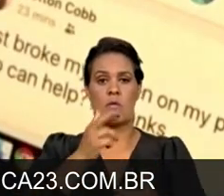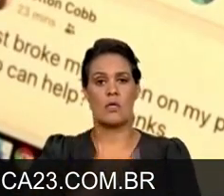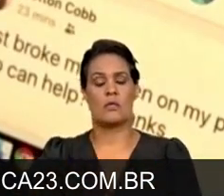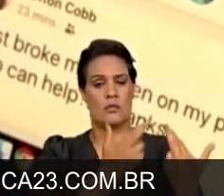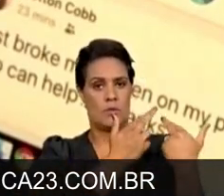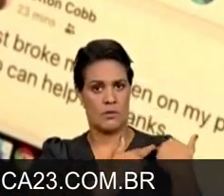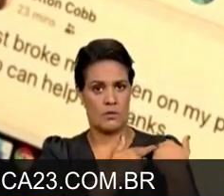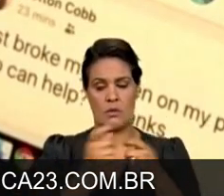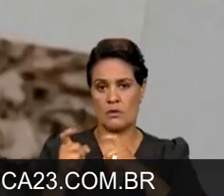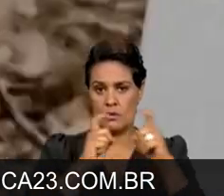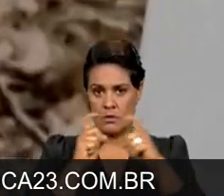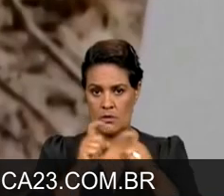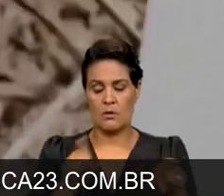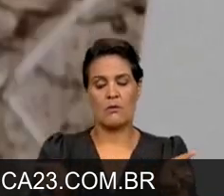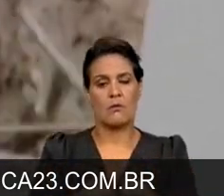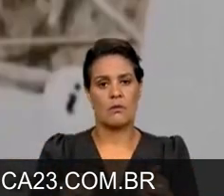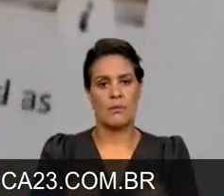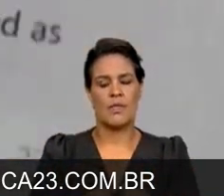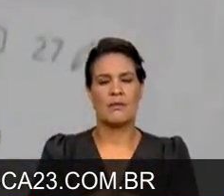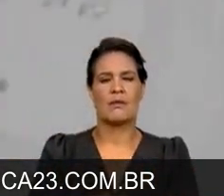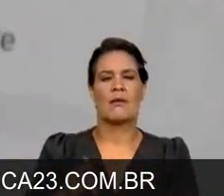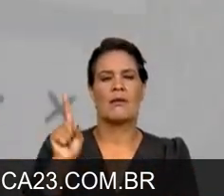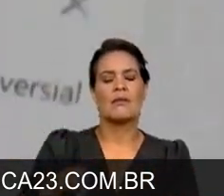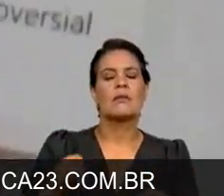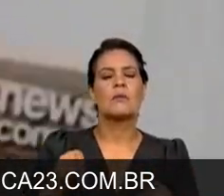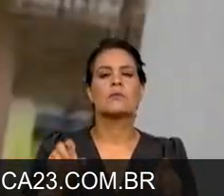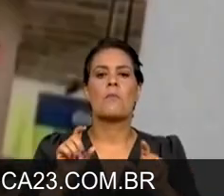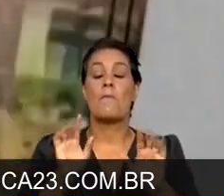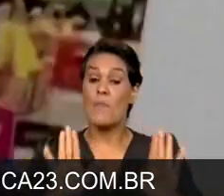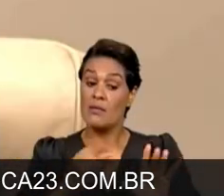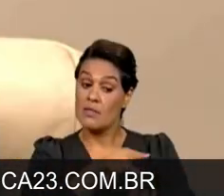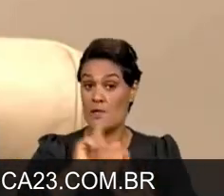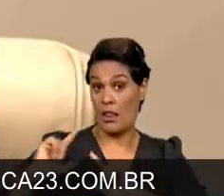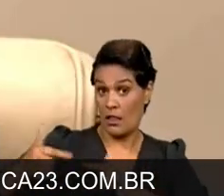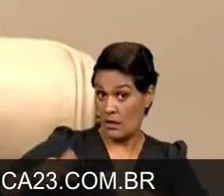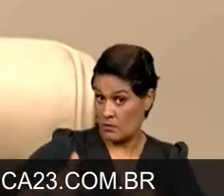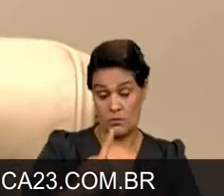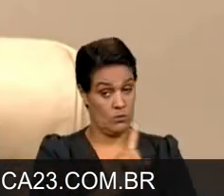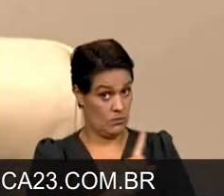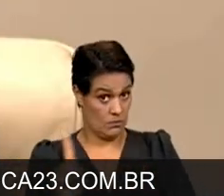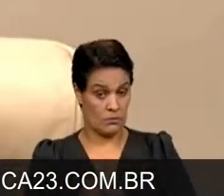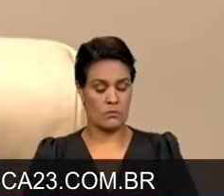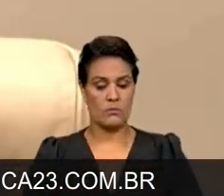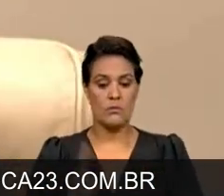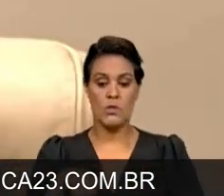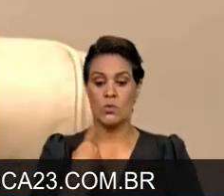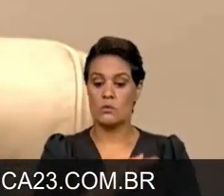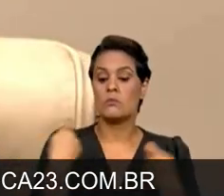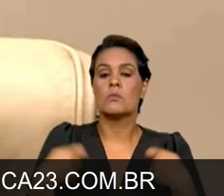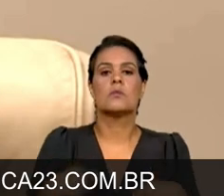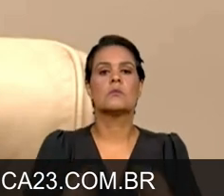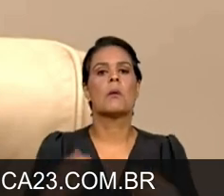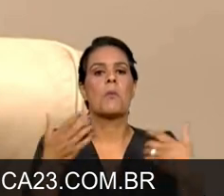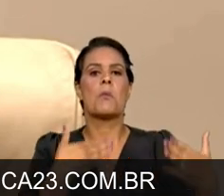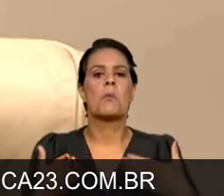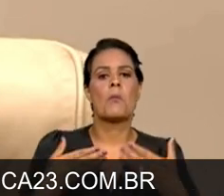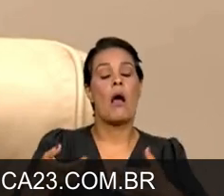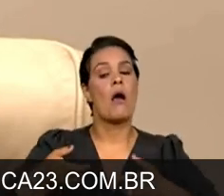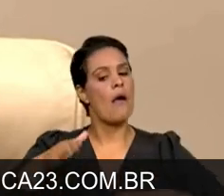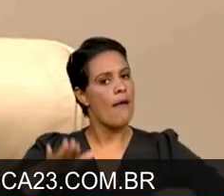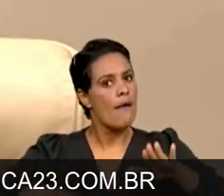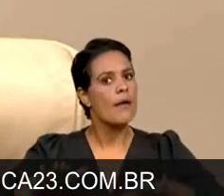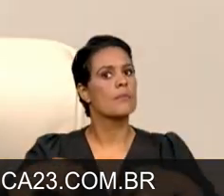das plataformas, mas sem tratá-las como meios tradicionais. Nós precisamos fazer esse debate também de forma equilibrada sobre a